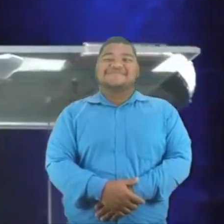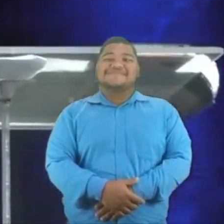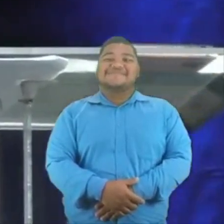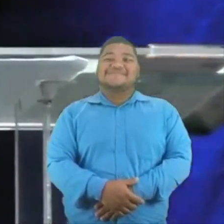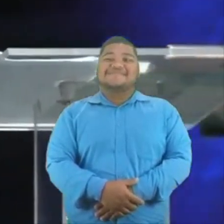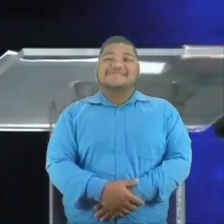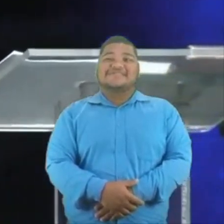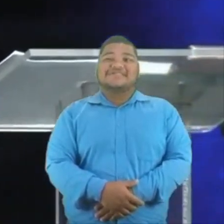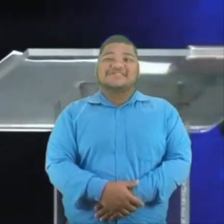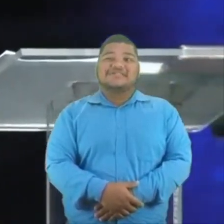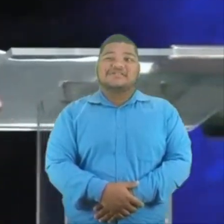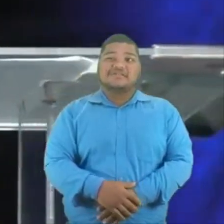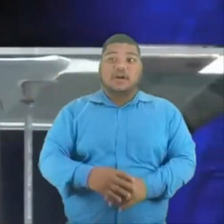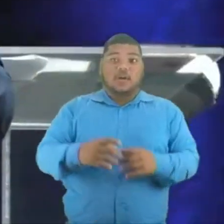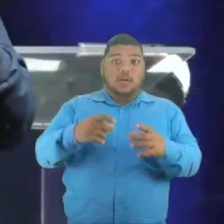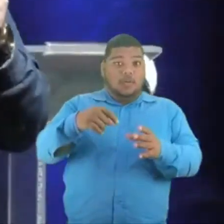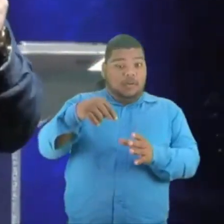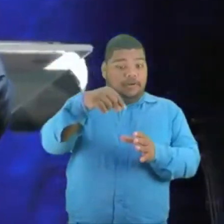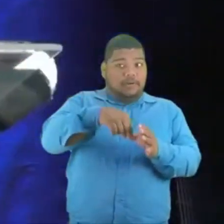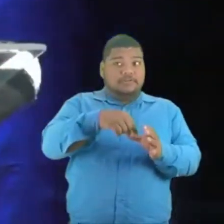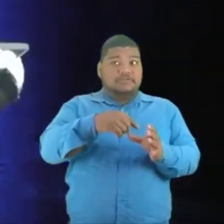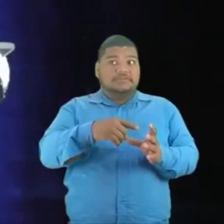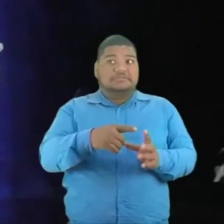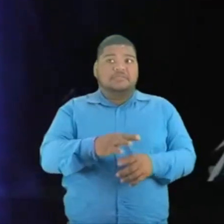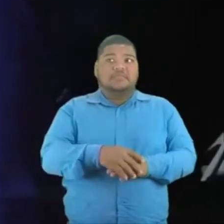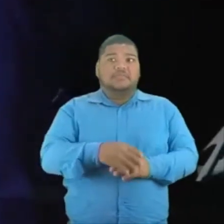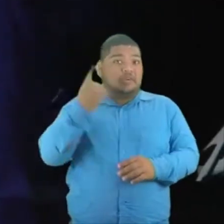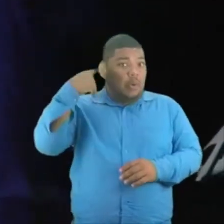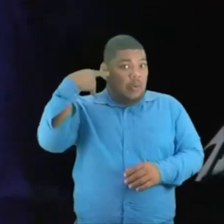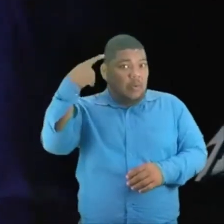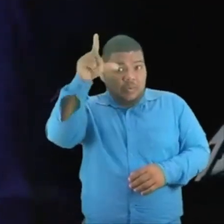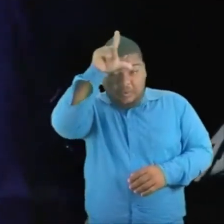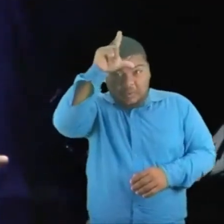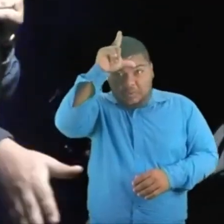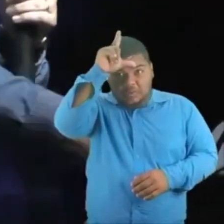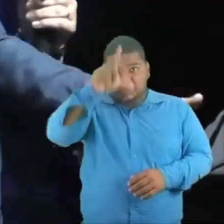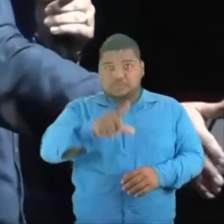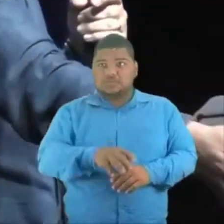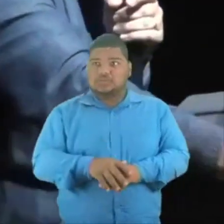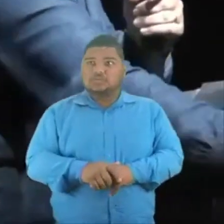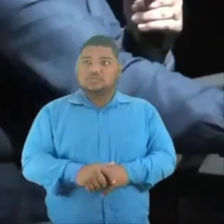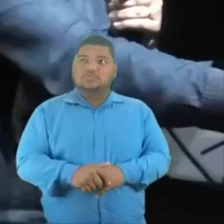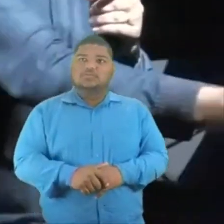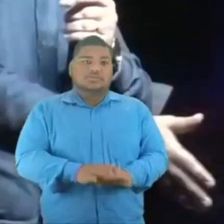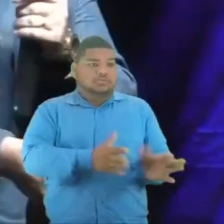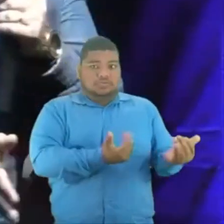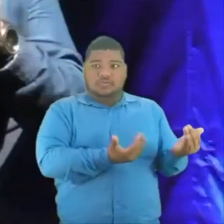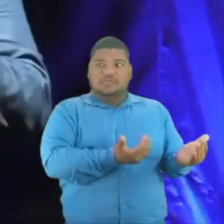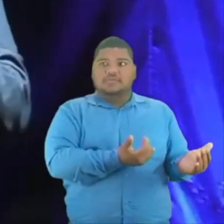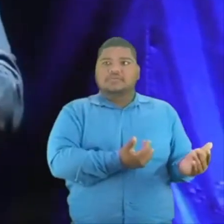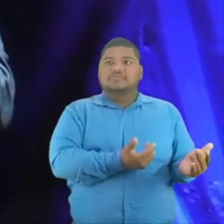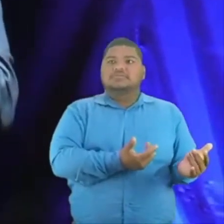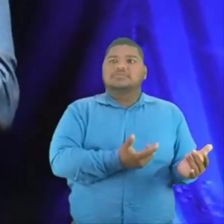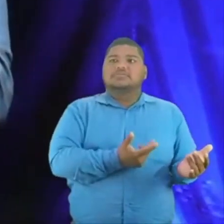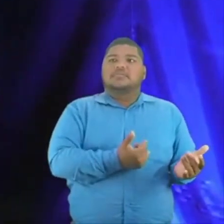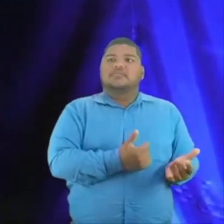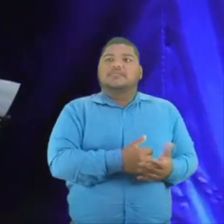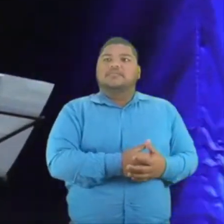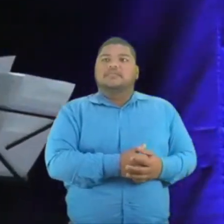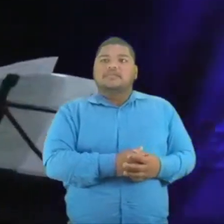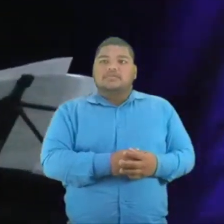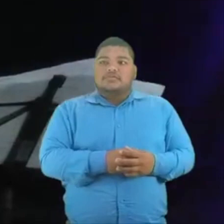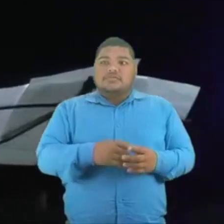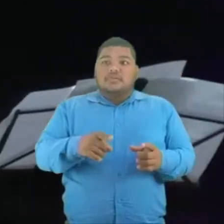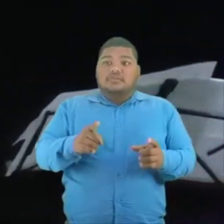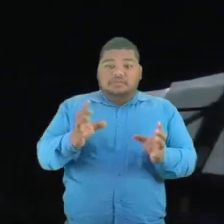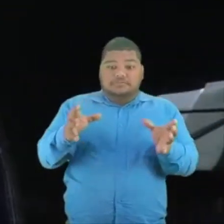Já lhe colocaram numa roda e chamaram você de fanático? Já? Jovens, já colocaram você assim numa roda e porque